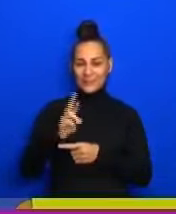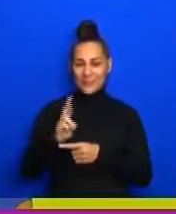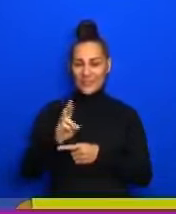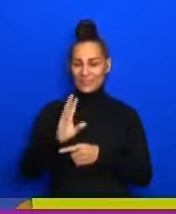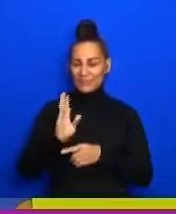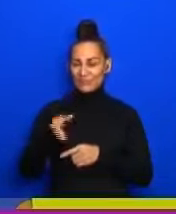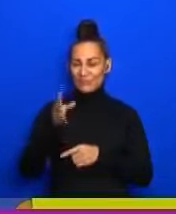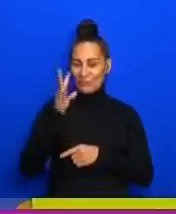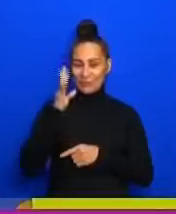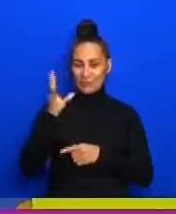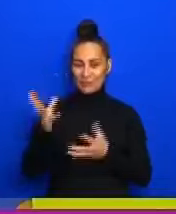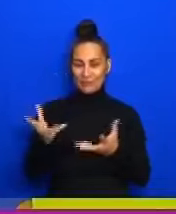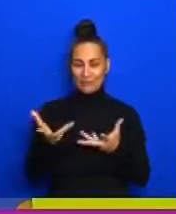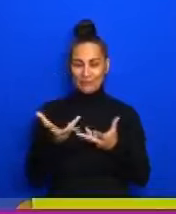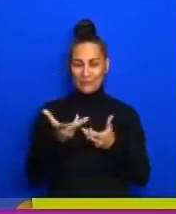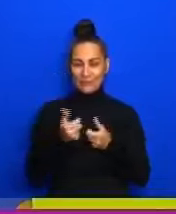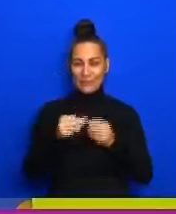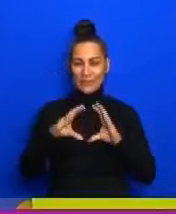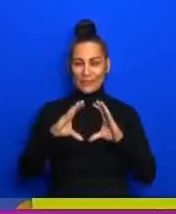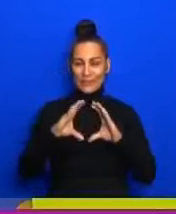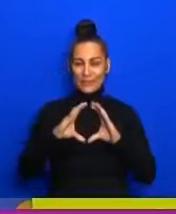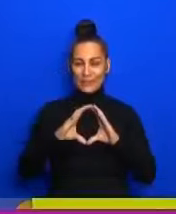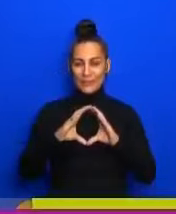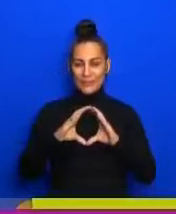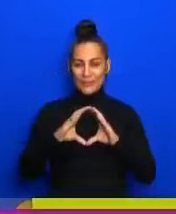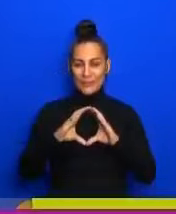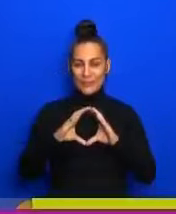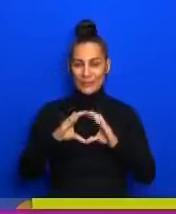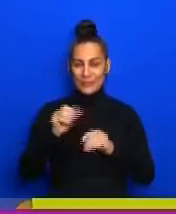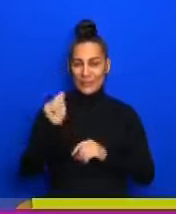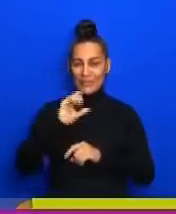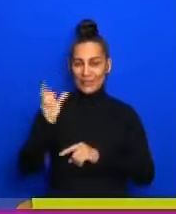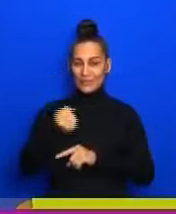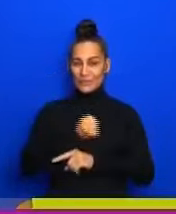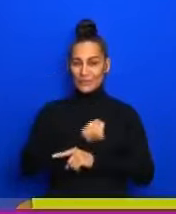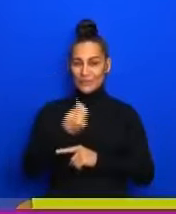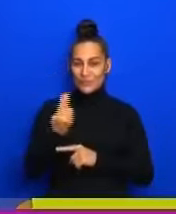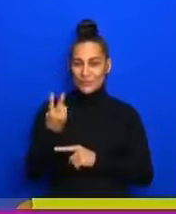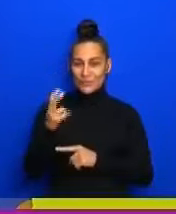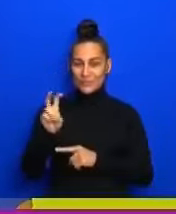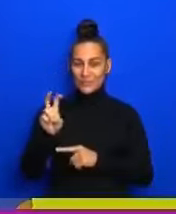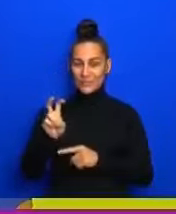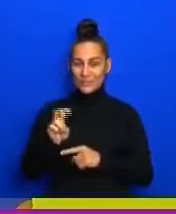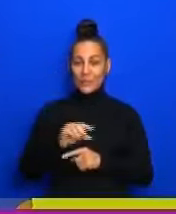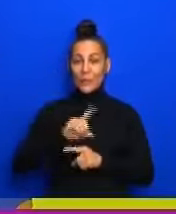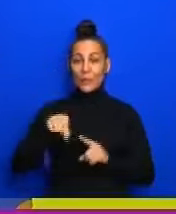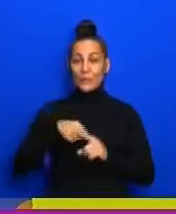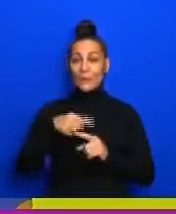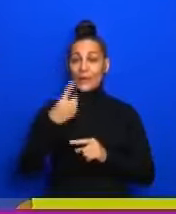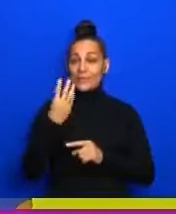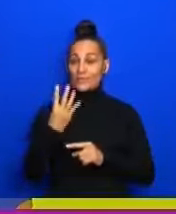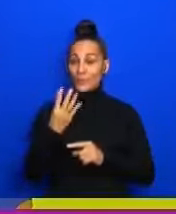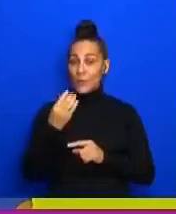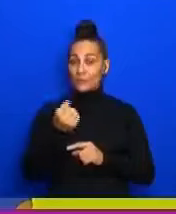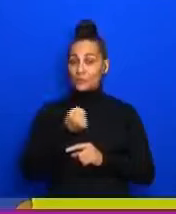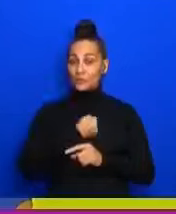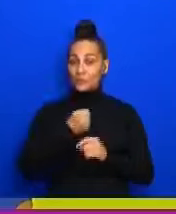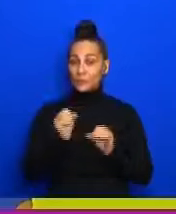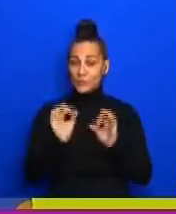R$1.700.000, hein? Já pensou que maravilha? 25. Bola azul, mais 4